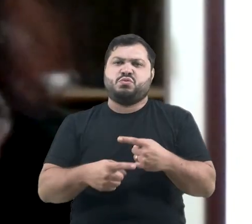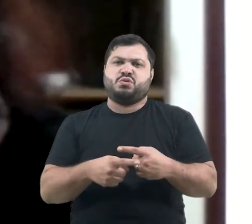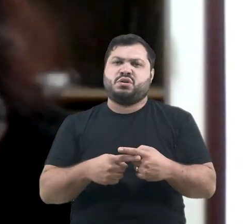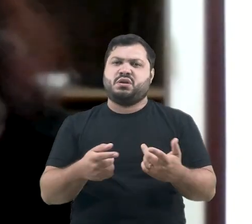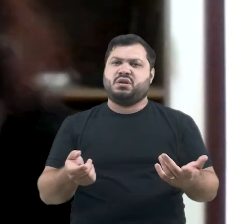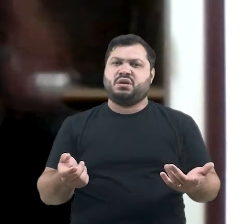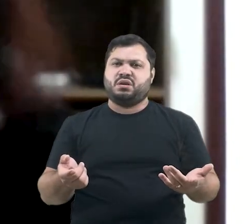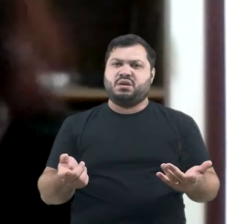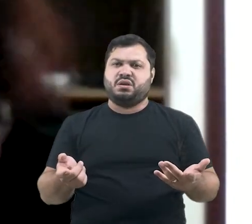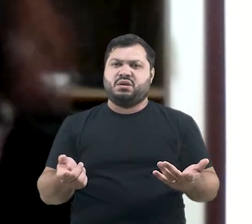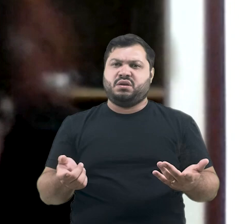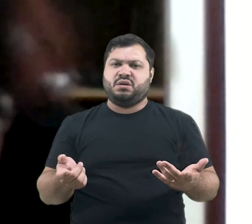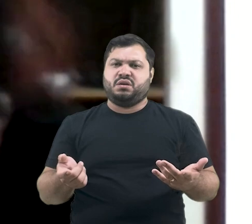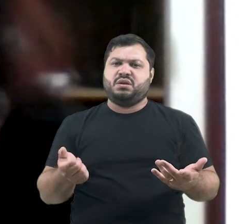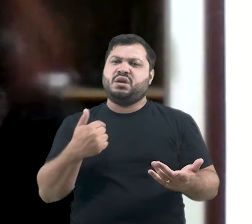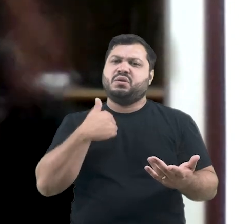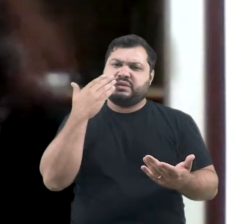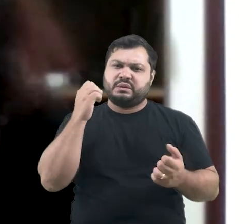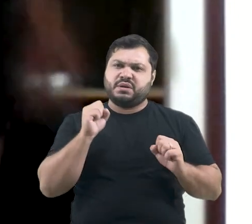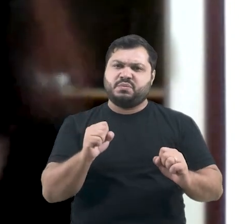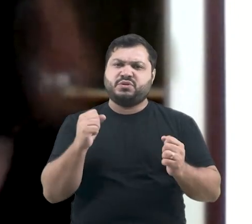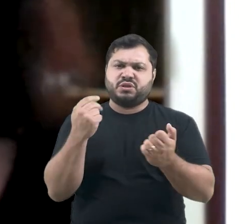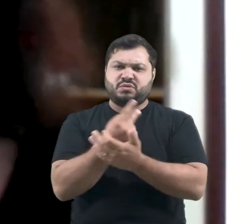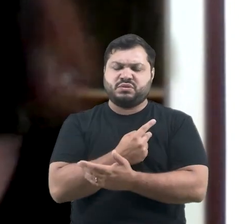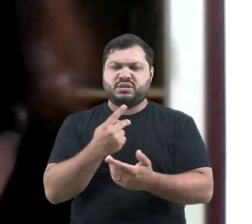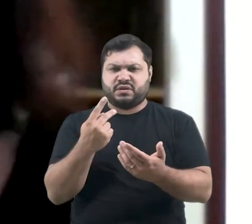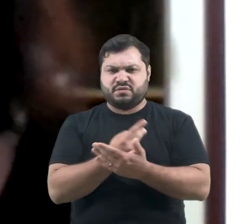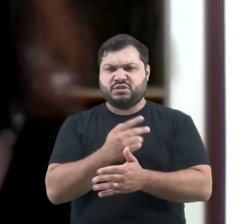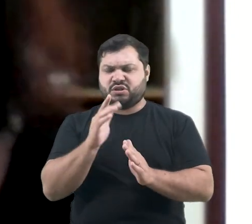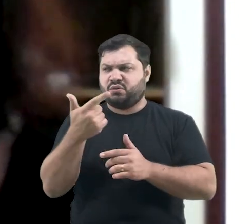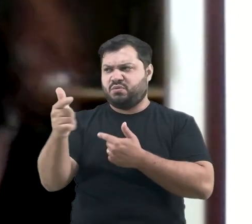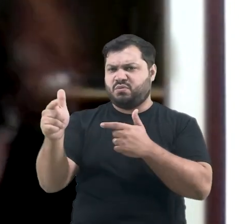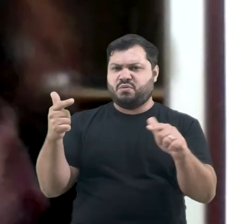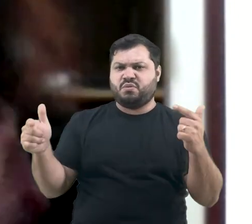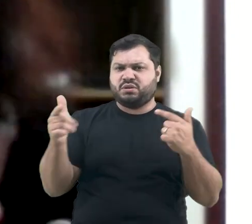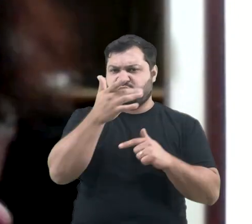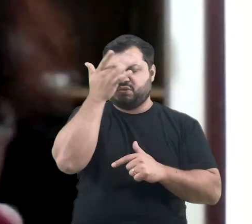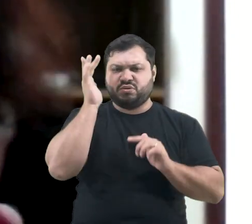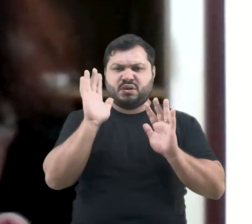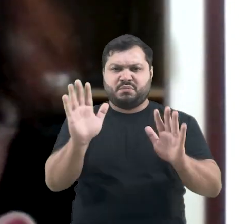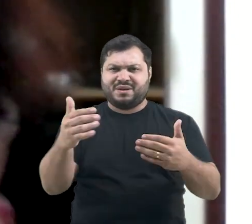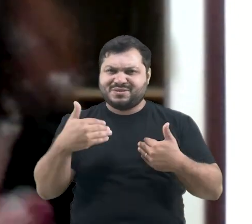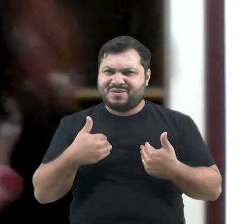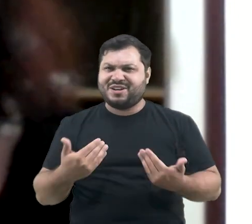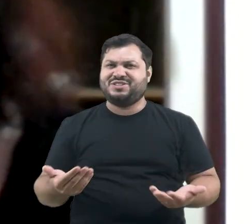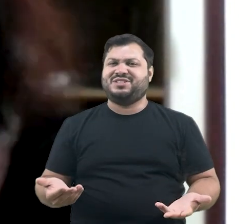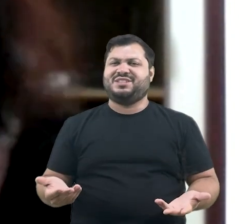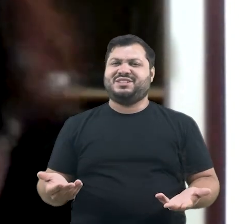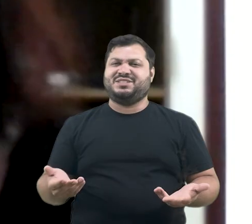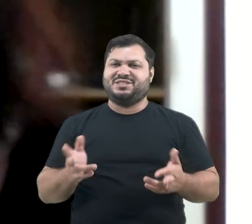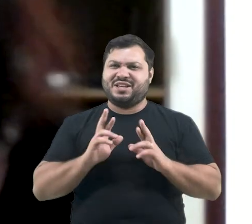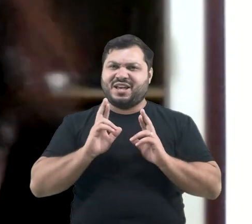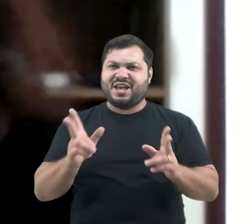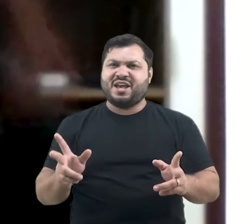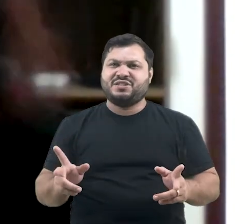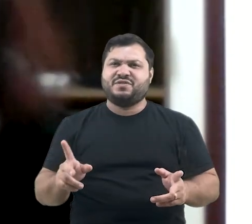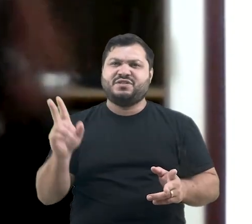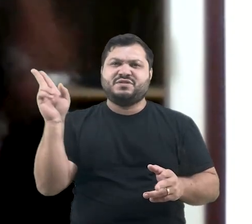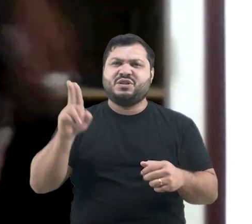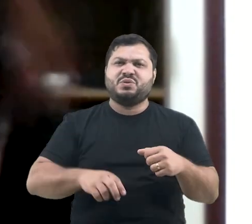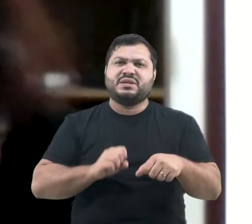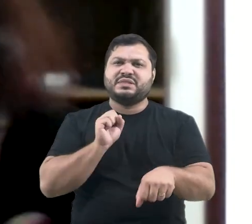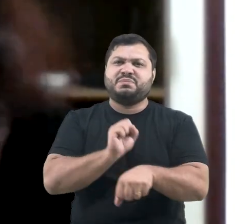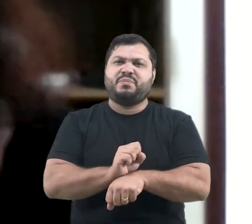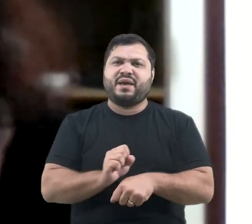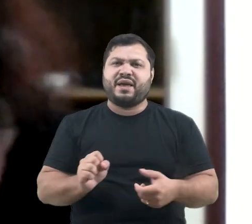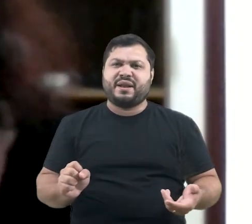falei, porque eu sabia que podia acontecer, porque estava acontecendo já com outras pessoas, mas quando é com a gente, né, é diferente,